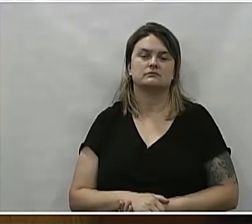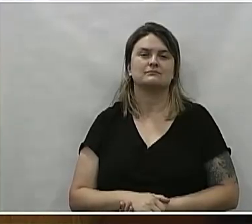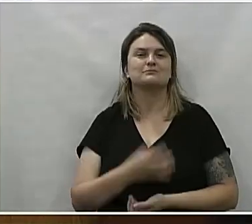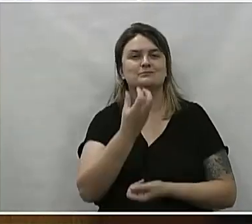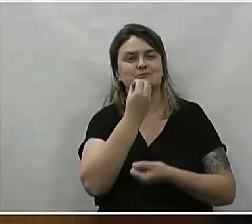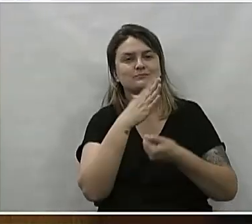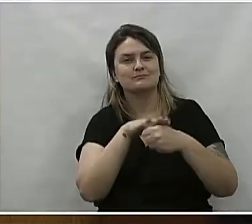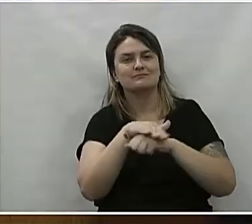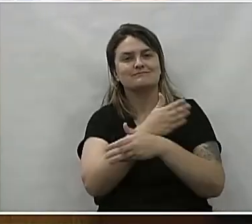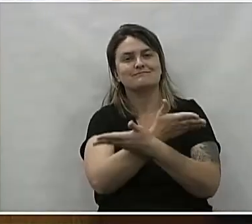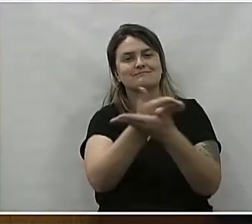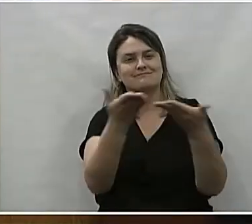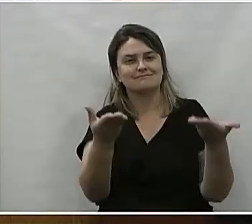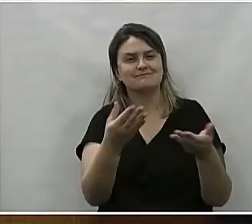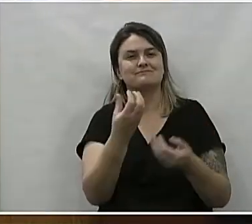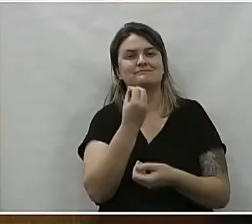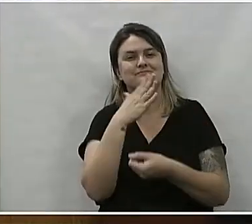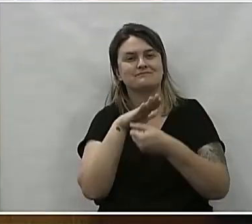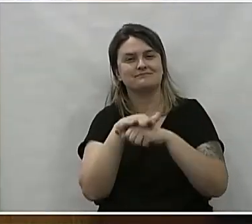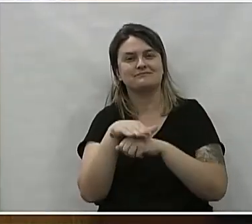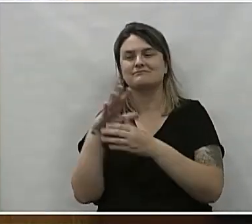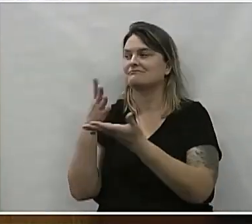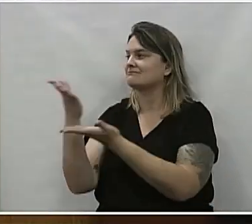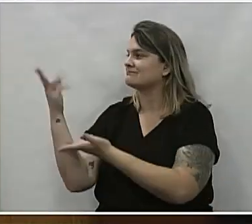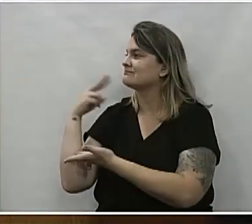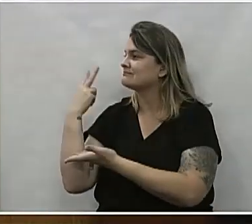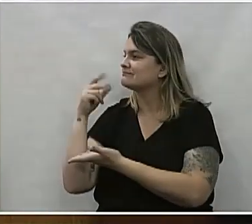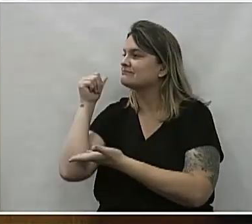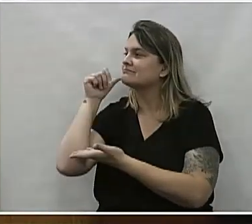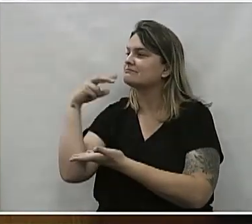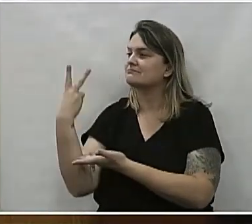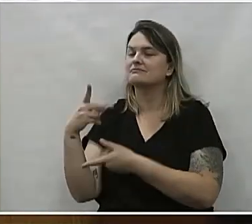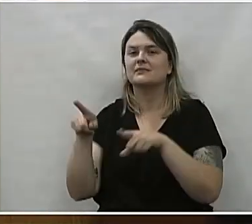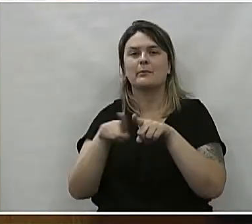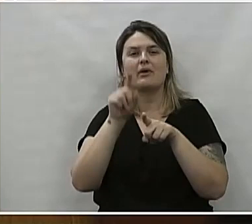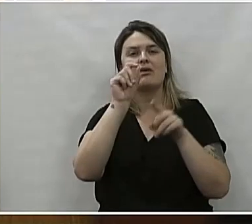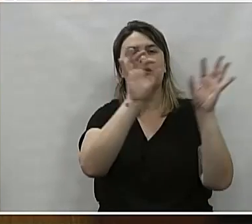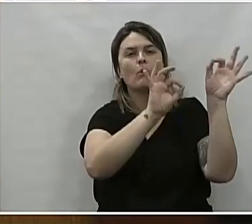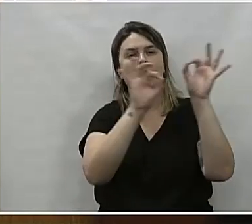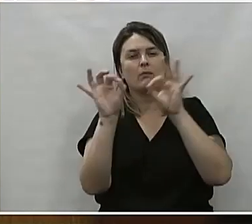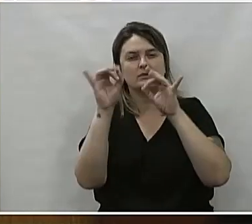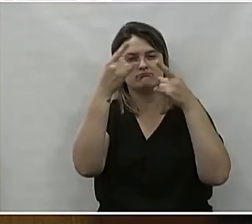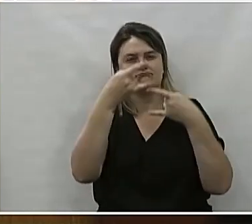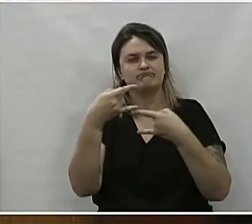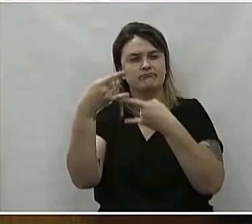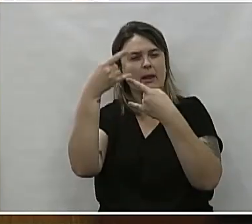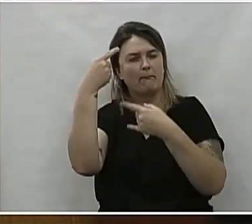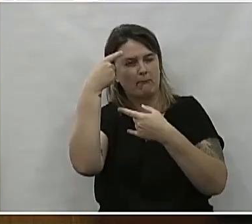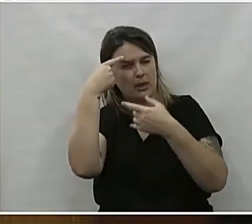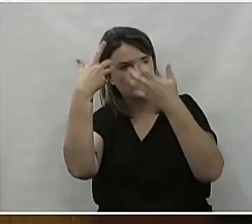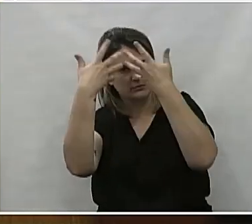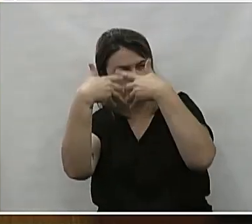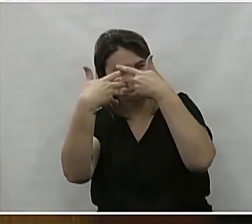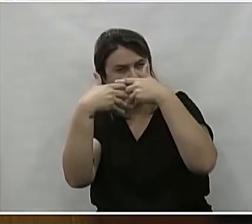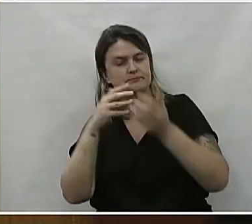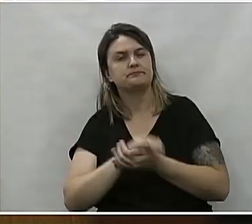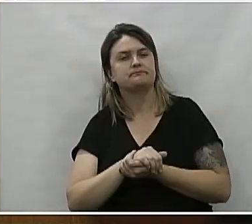Boa noite a todos os presentes Boa noite a todos os vereadores e vereadoras que nos acompanham pela live Para refletir